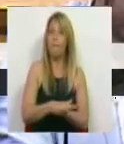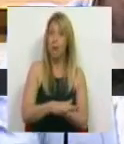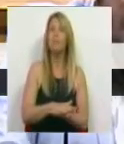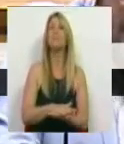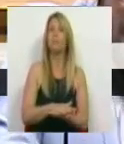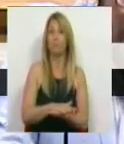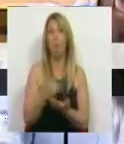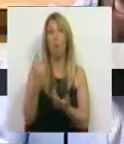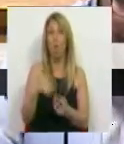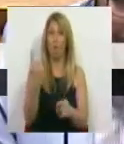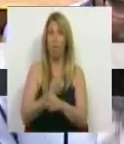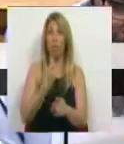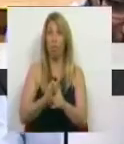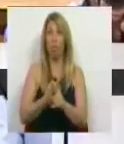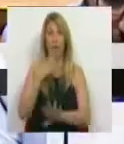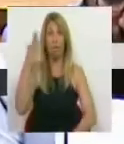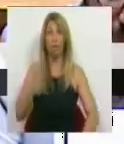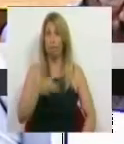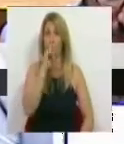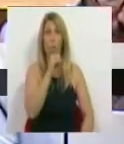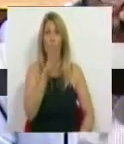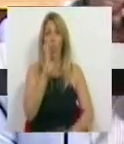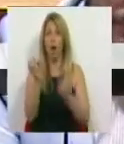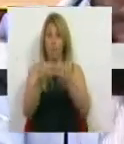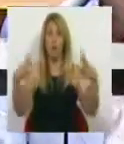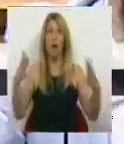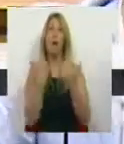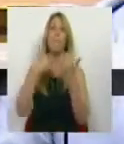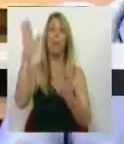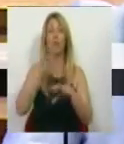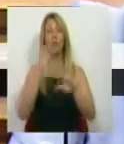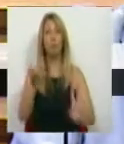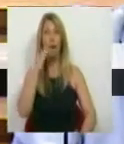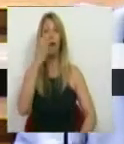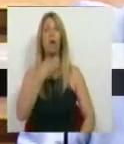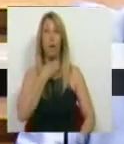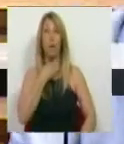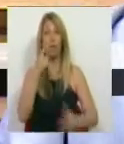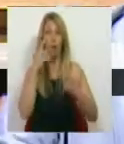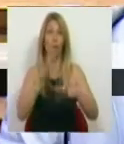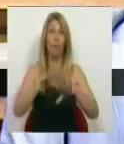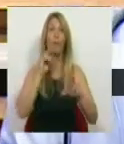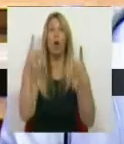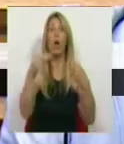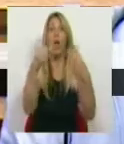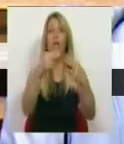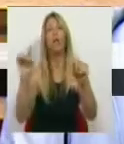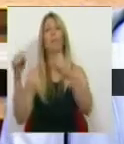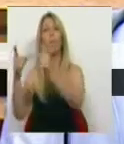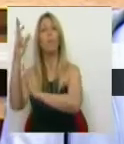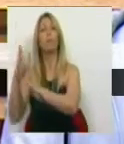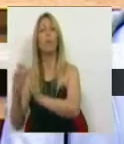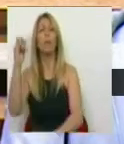as injustiças, porque em nome desta crise que foi causada ela própria por austeridade, veio uma descida de IRC que